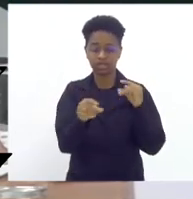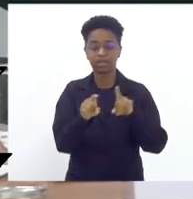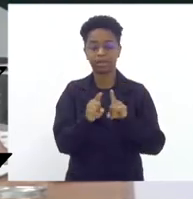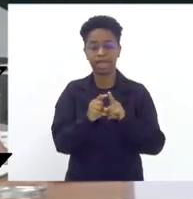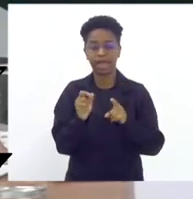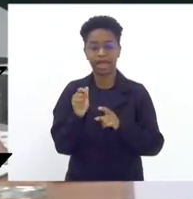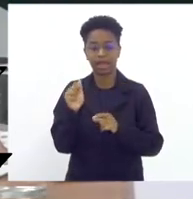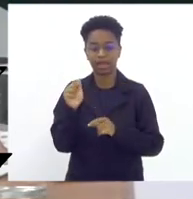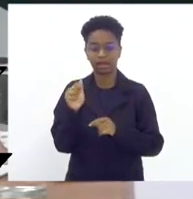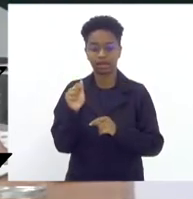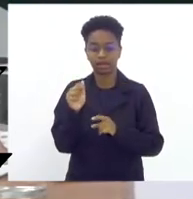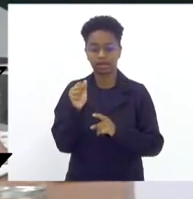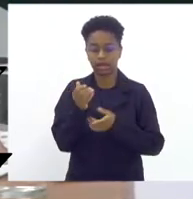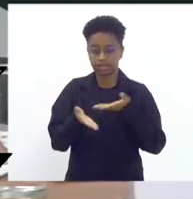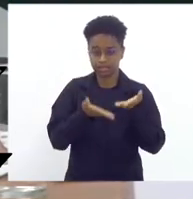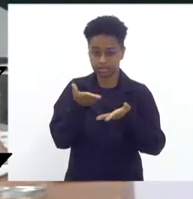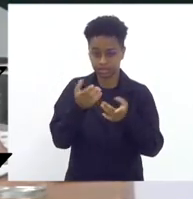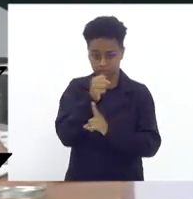craia RJ